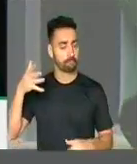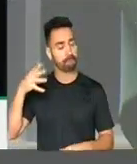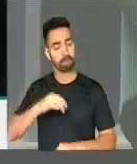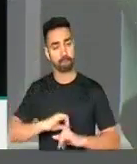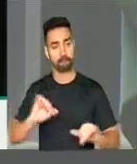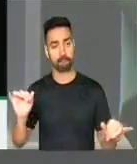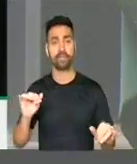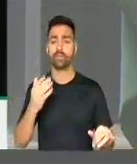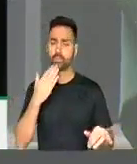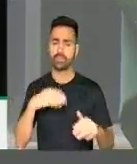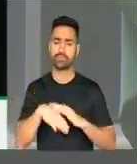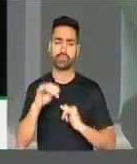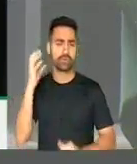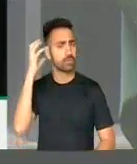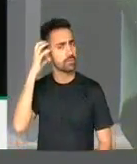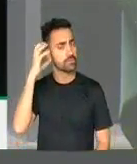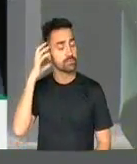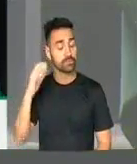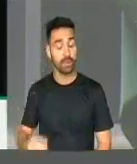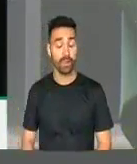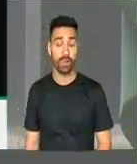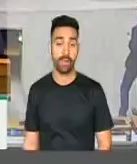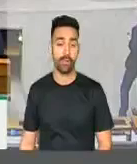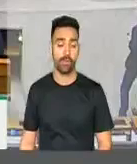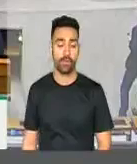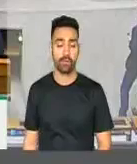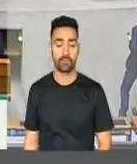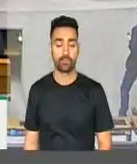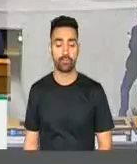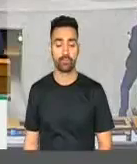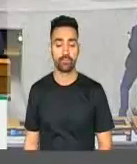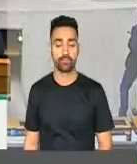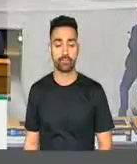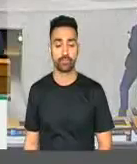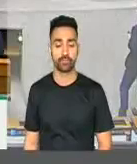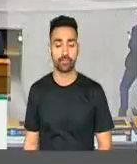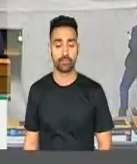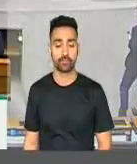tribuna da Câmara Federal. Peço a divulgação na Voz do Brasil. Atendida, deputada.